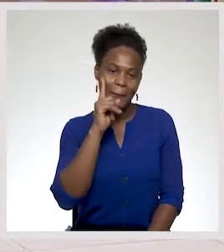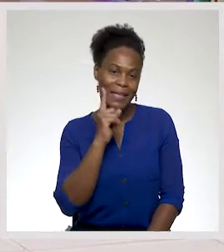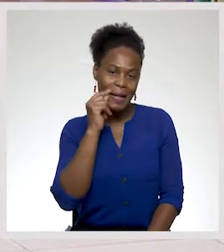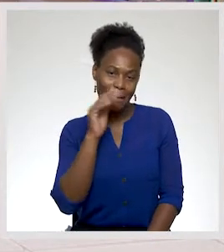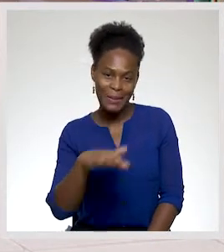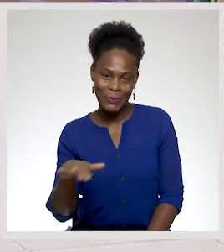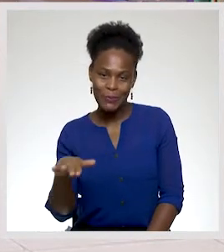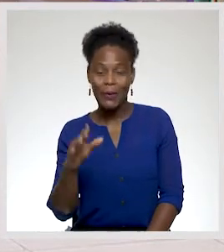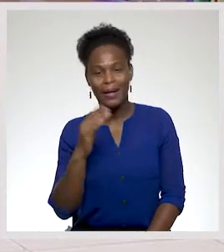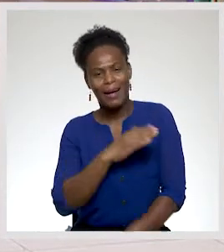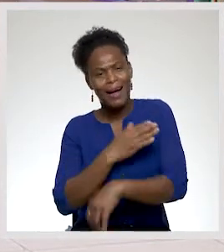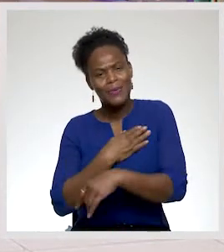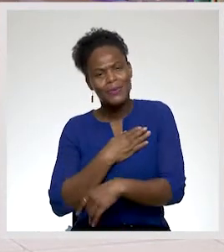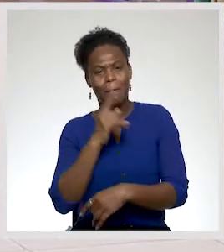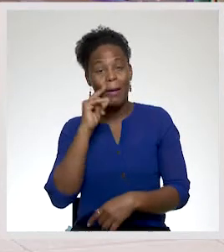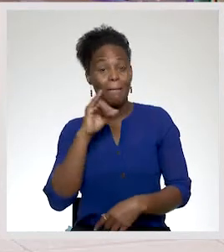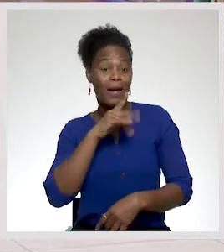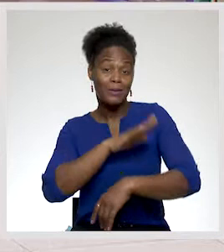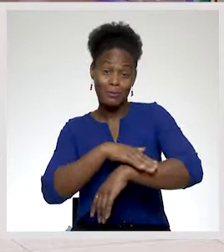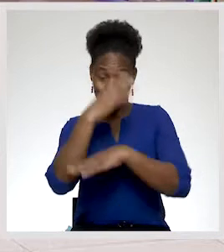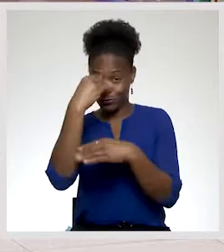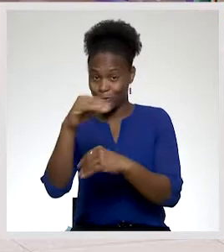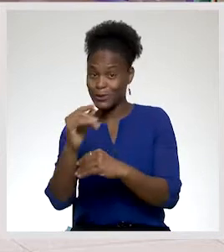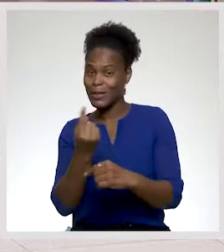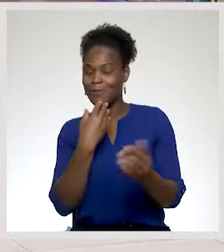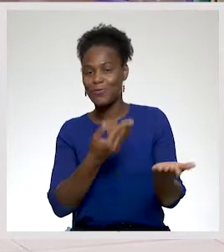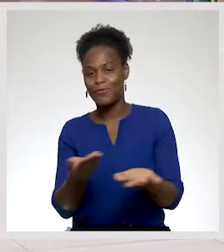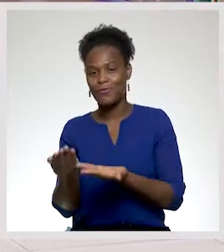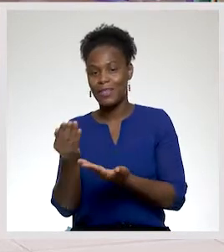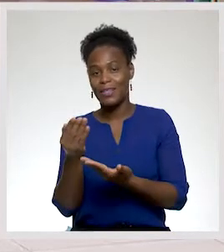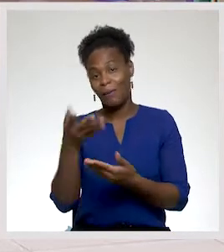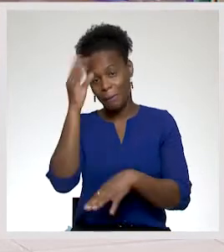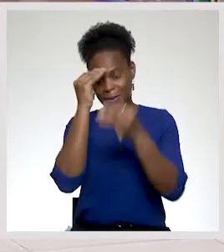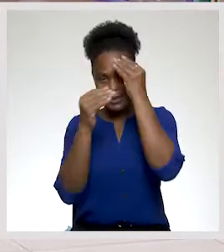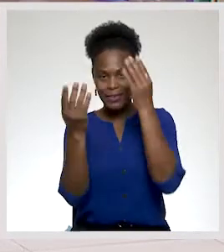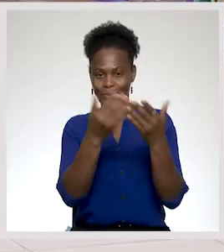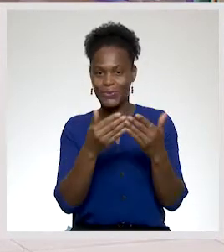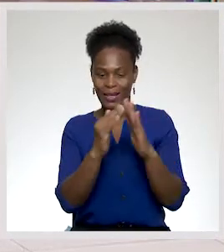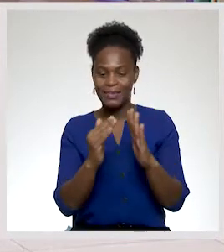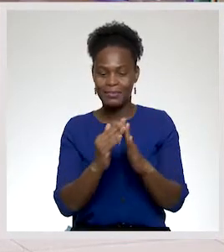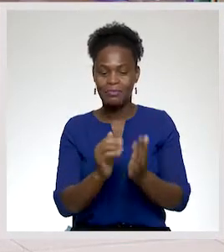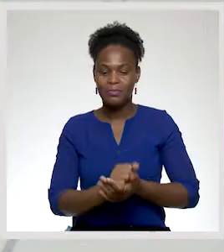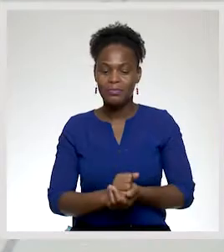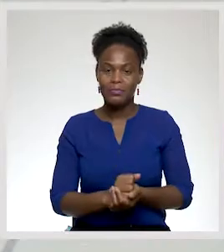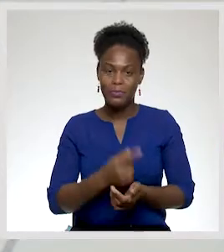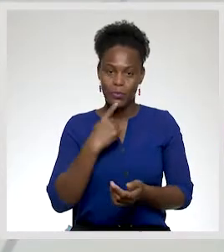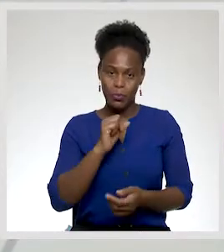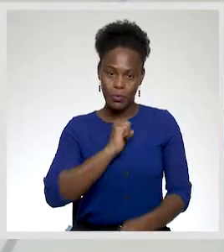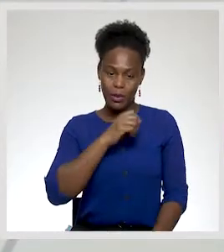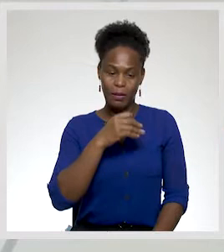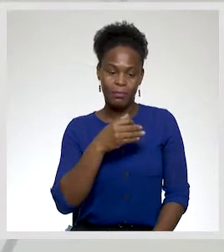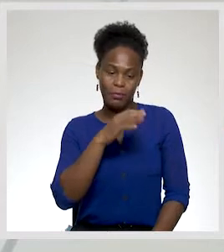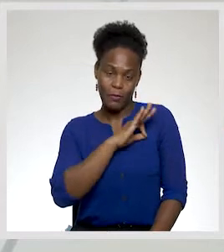Meninas e meninos, caros pais encarregados de educação, sejam bem-vindos ao Aprender e Estudar em Casa. Eu sou a